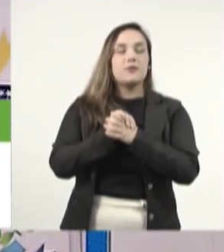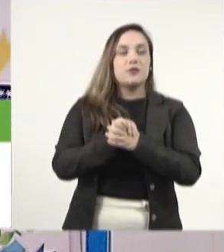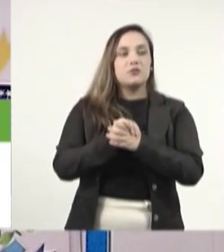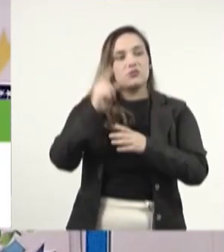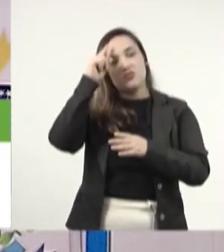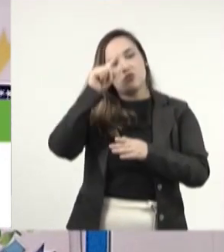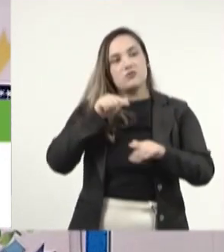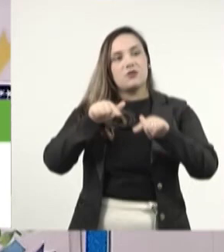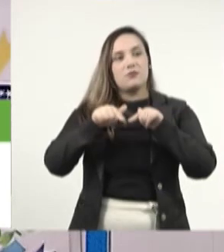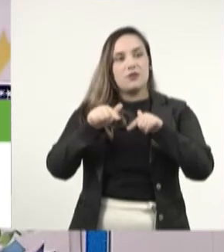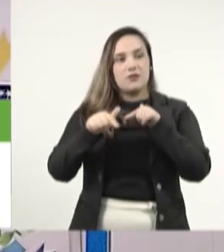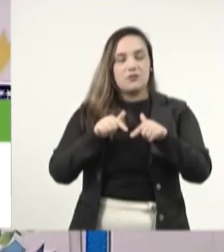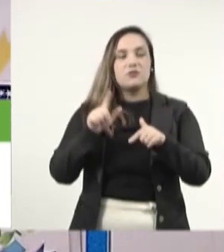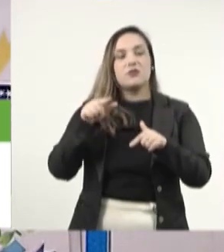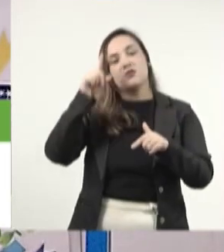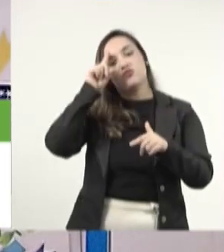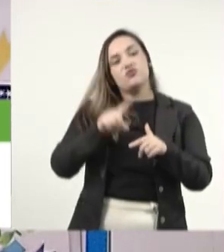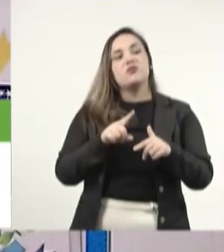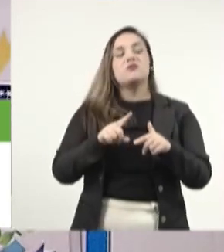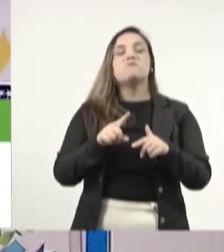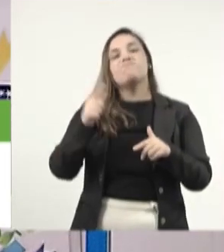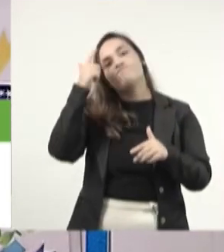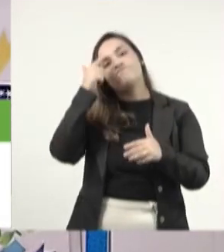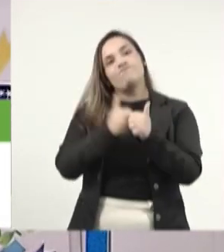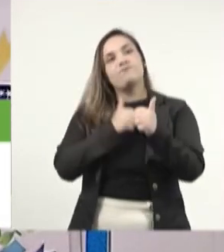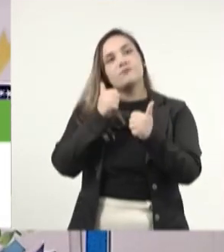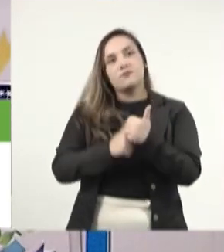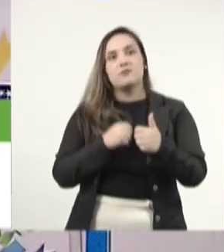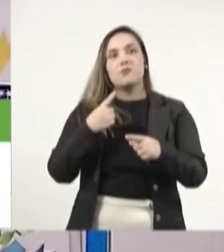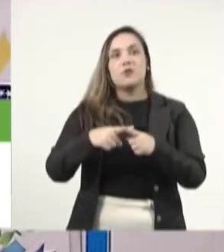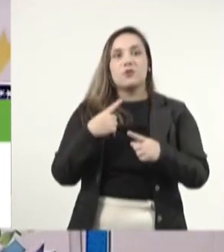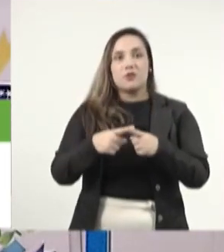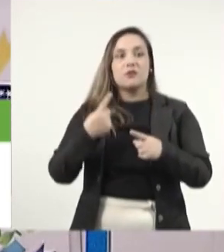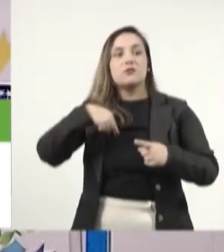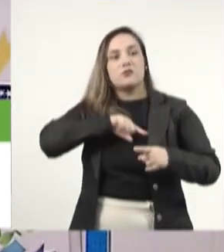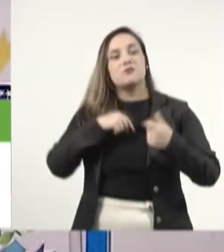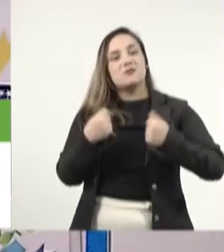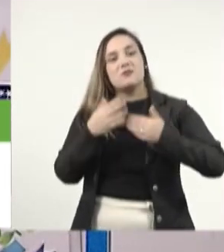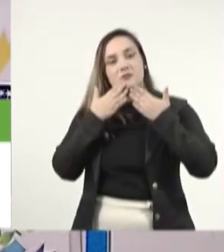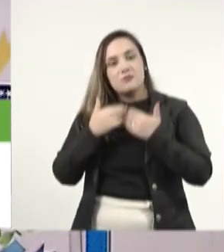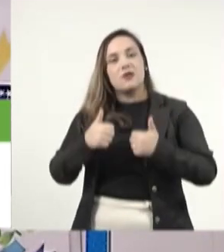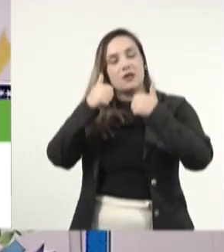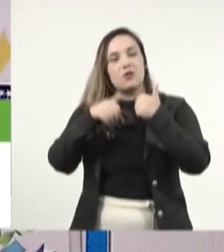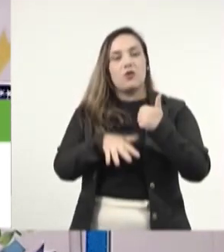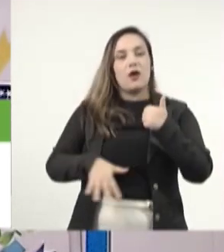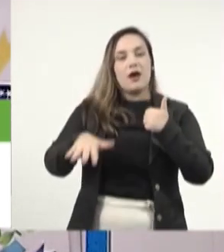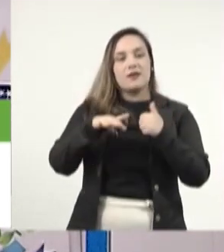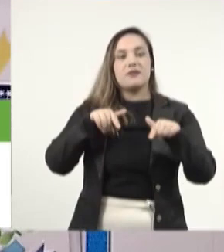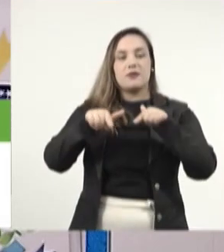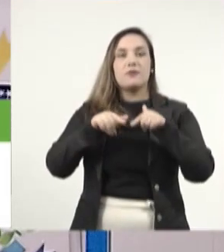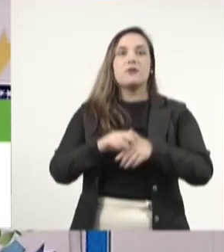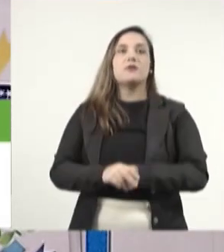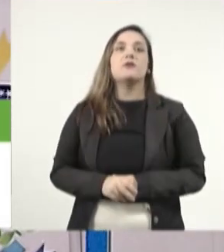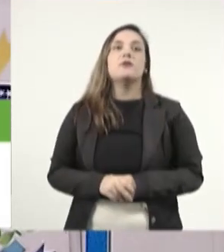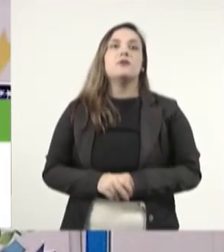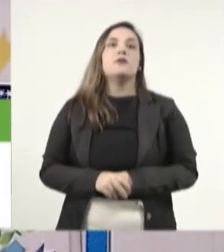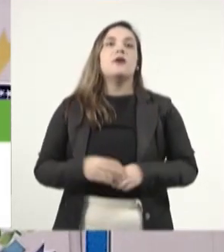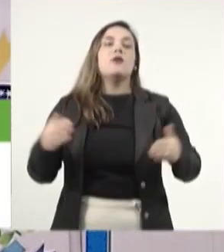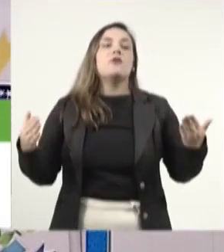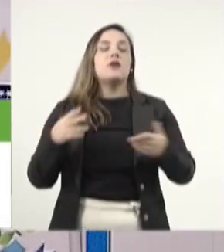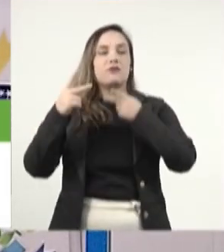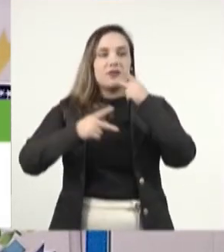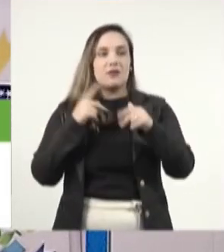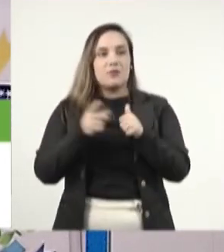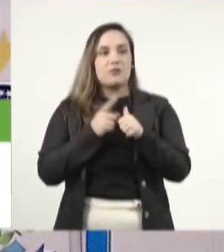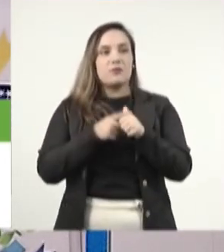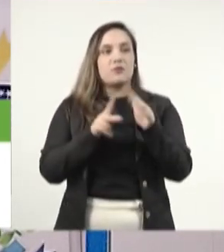Dia do Trabalhador, um dia de reflexão também, por sempre busca por melhores condições de trabalho. Vamos começar falando então do primeiro projeto